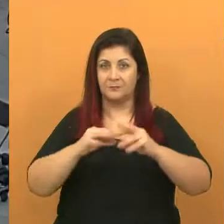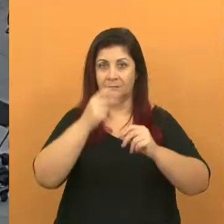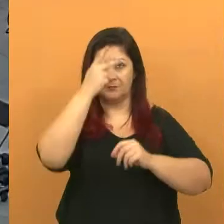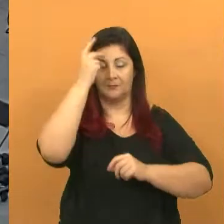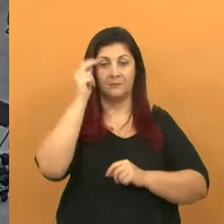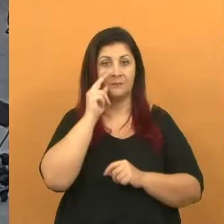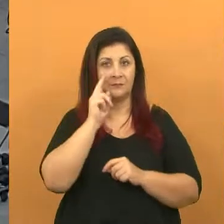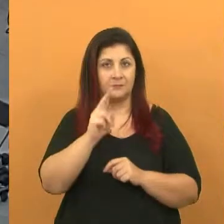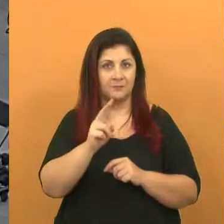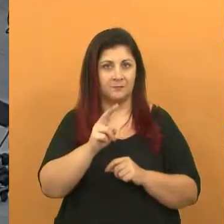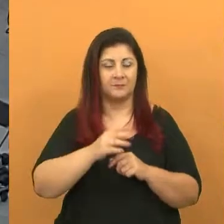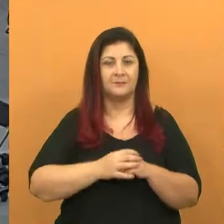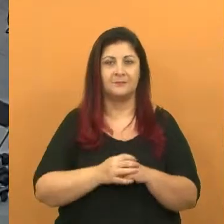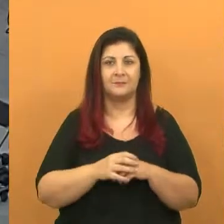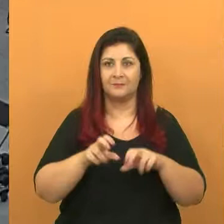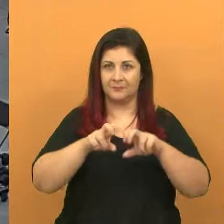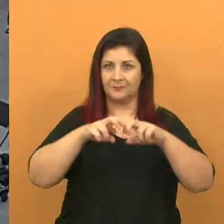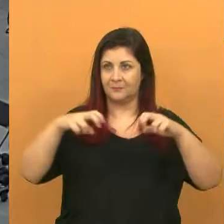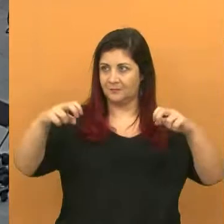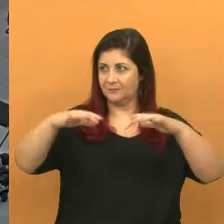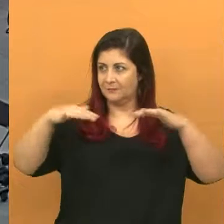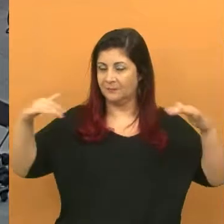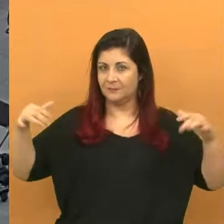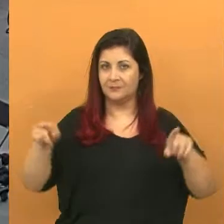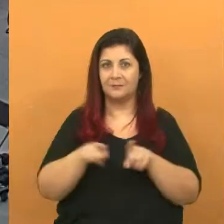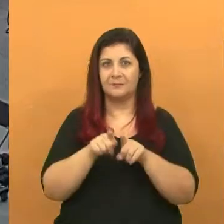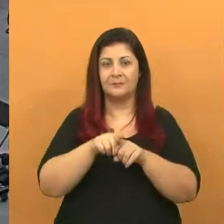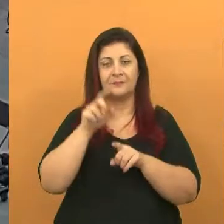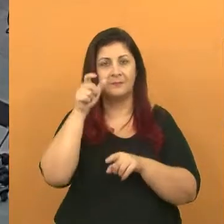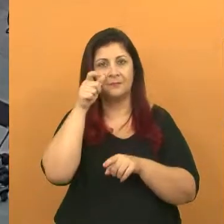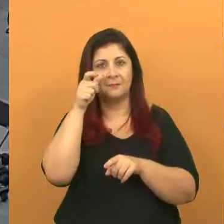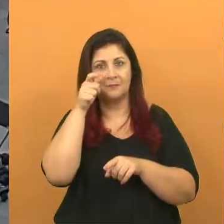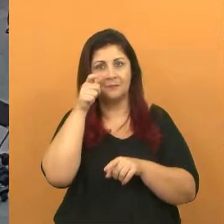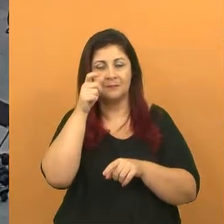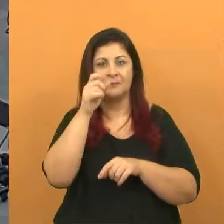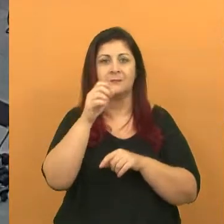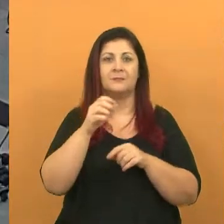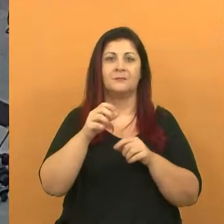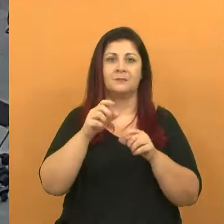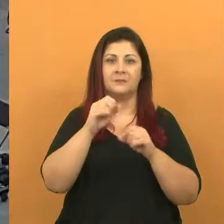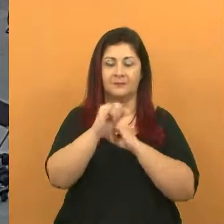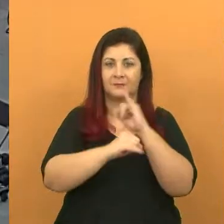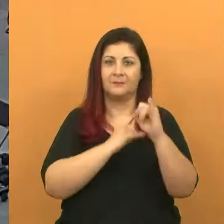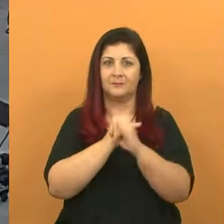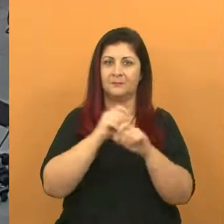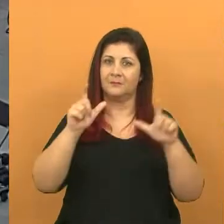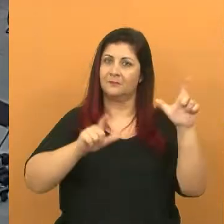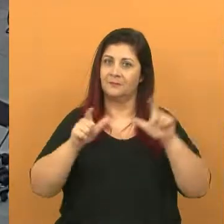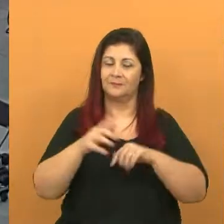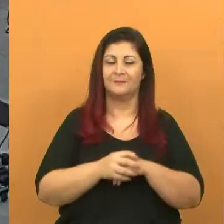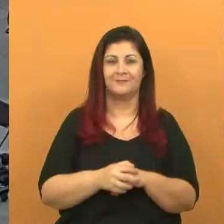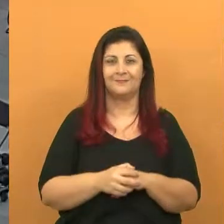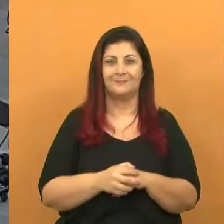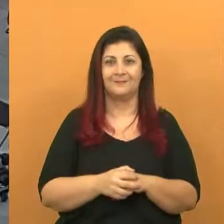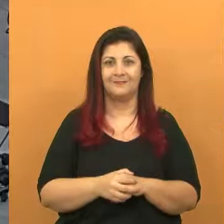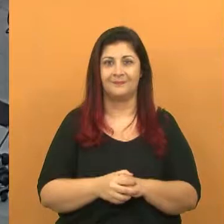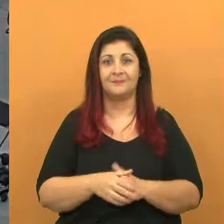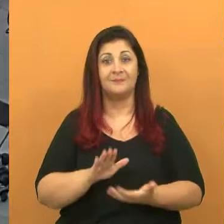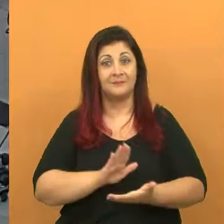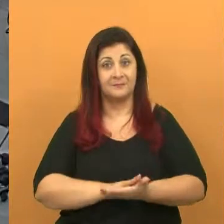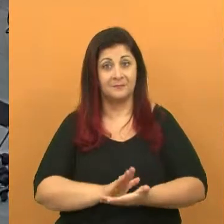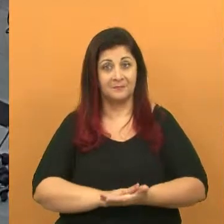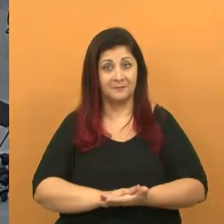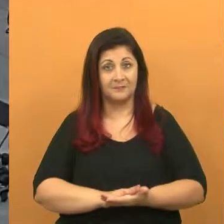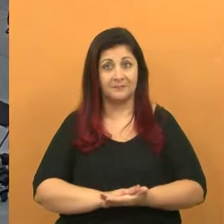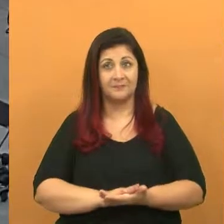aqui na galeria e nos assiste pela TV Câmara através da internet e da TV. Bom, queria cumprimentar a vereadora, parabéns